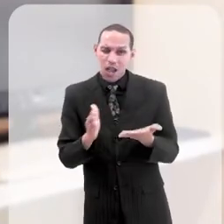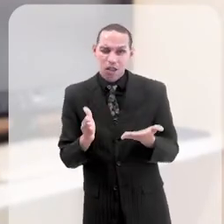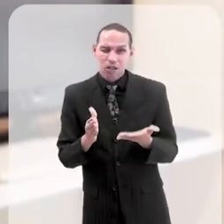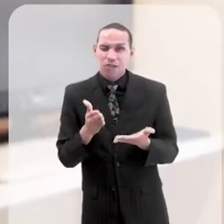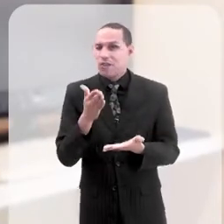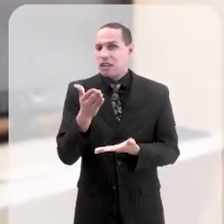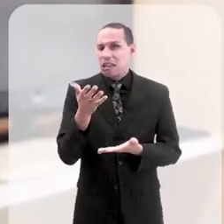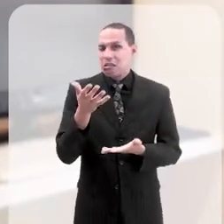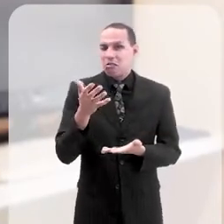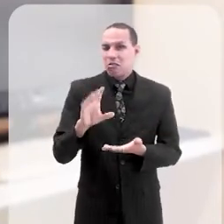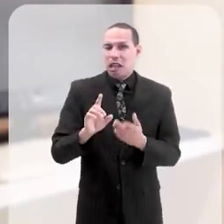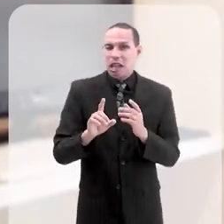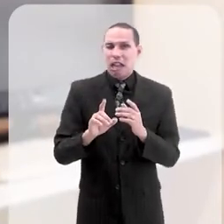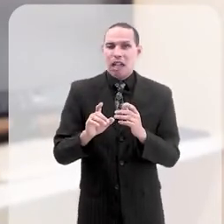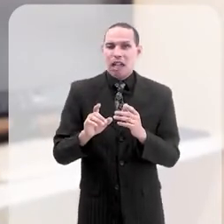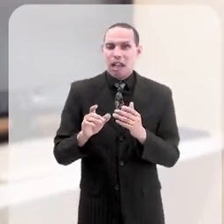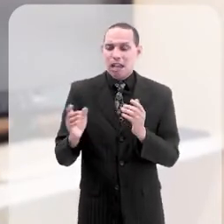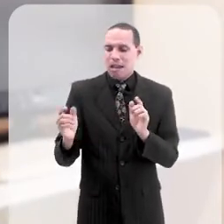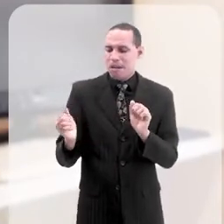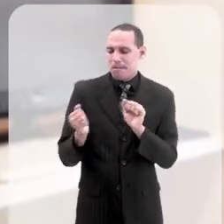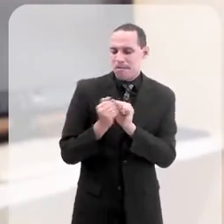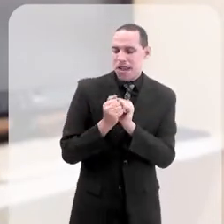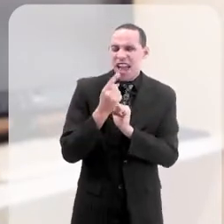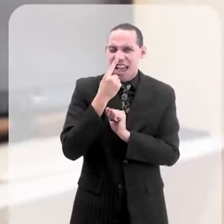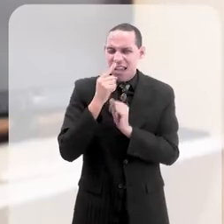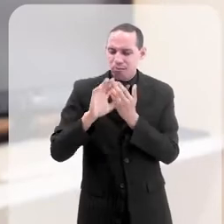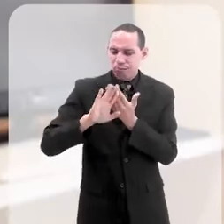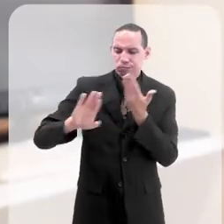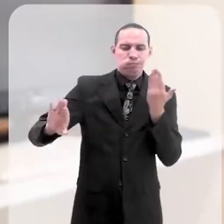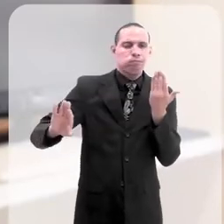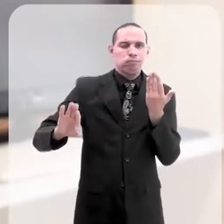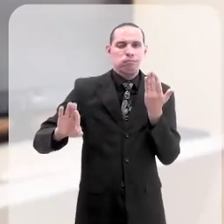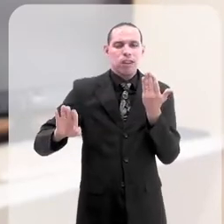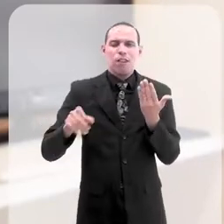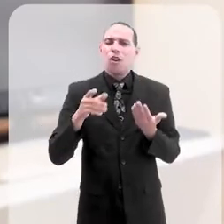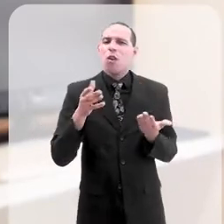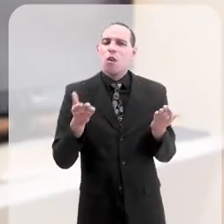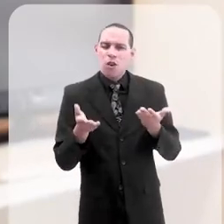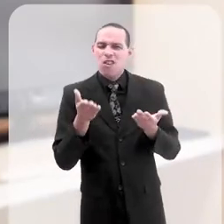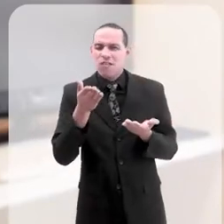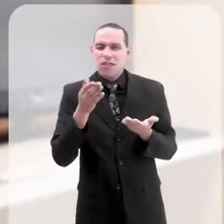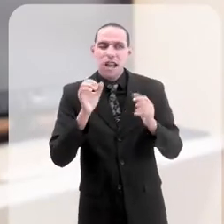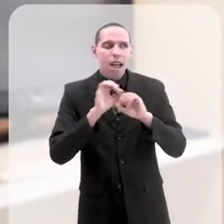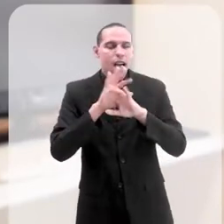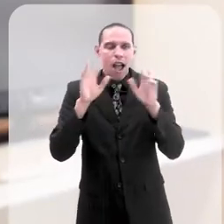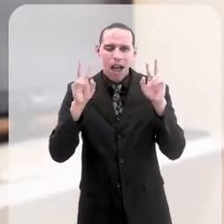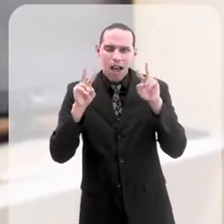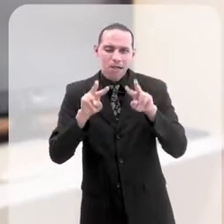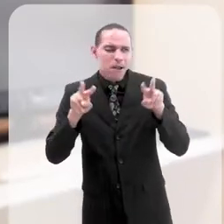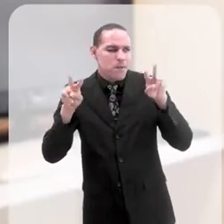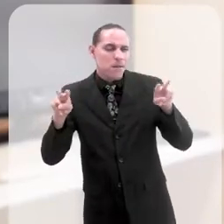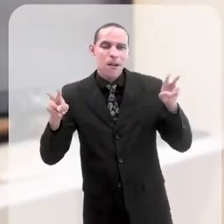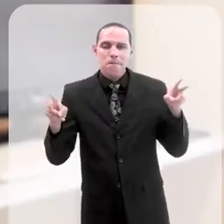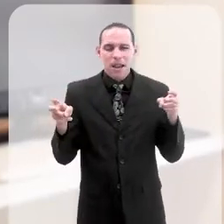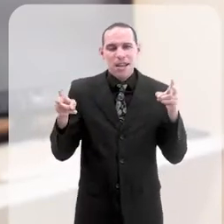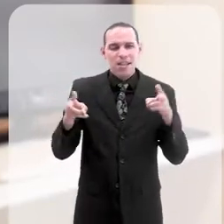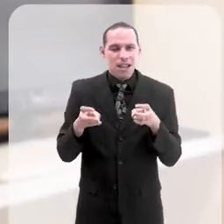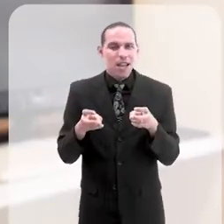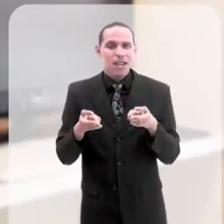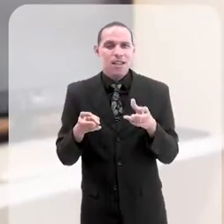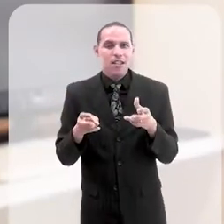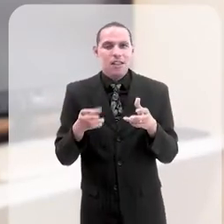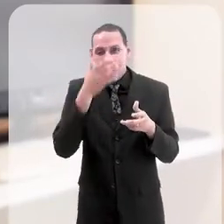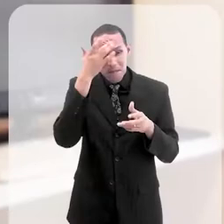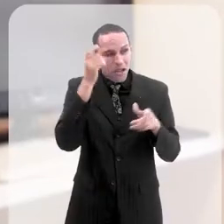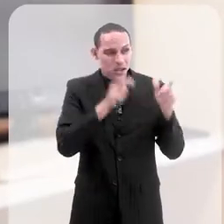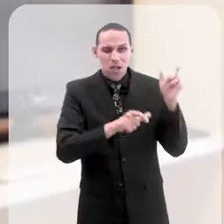de você, mas você consegue hoje ter mais essa clareza assim de entender que a pessoa tem lá